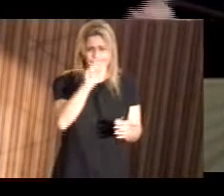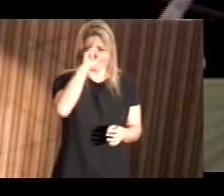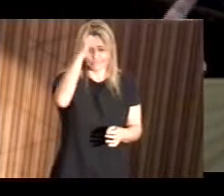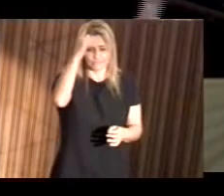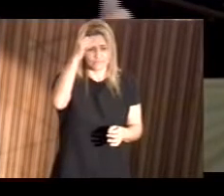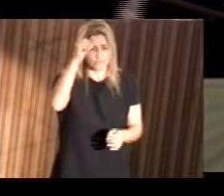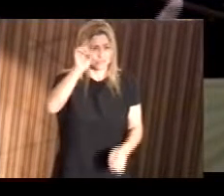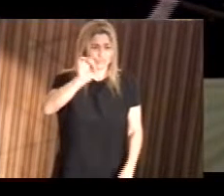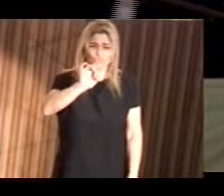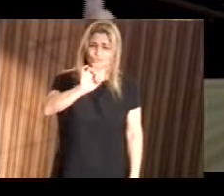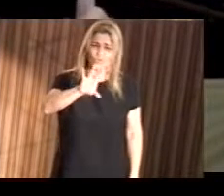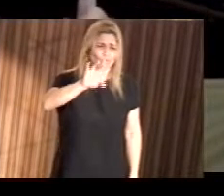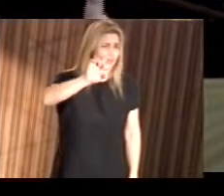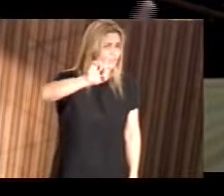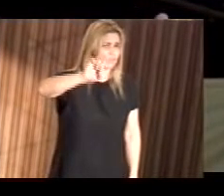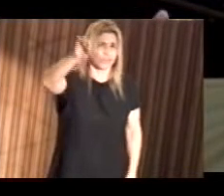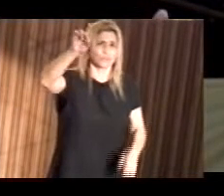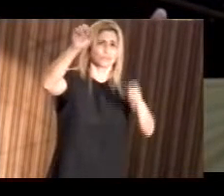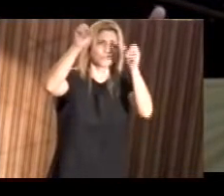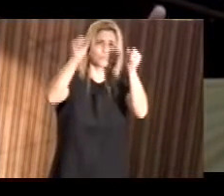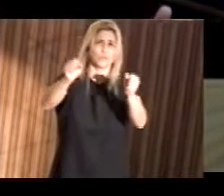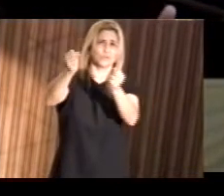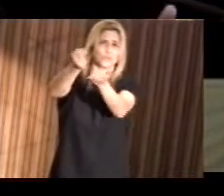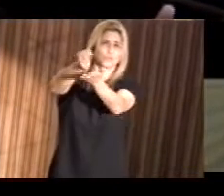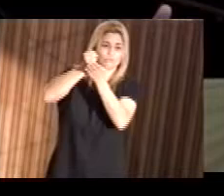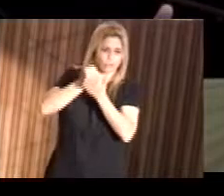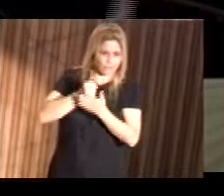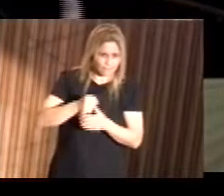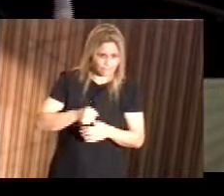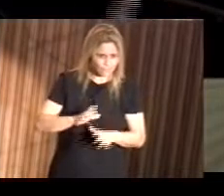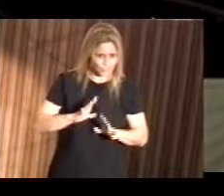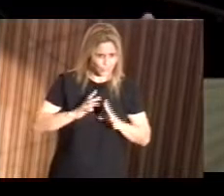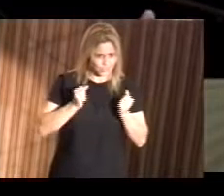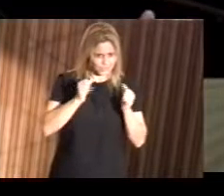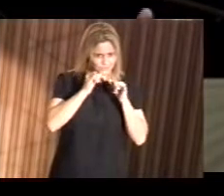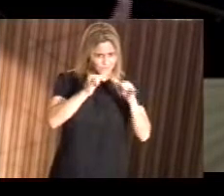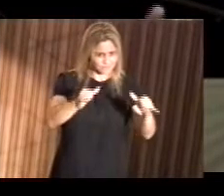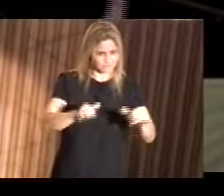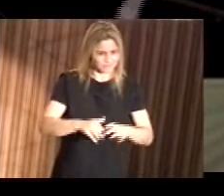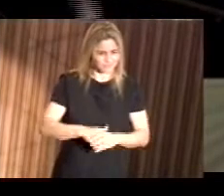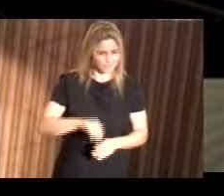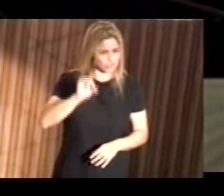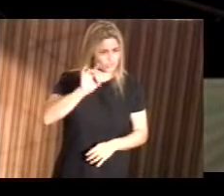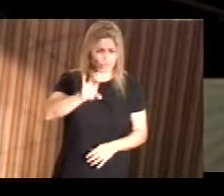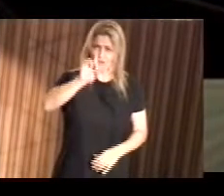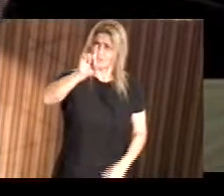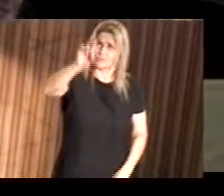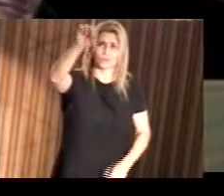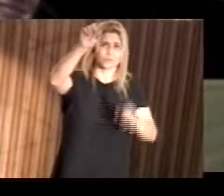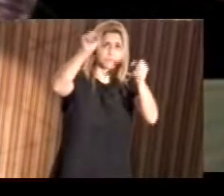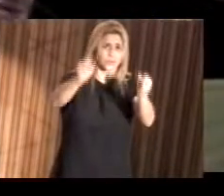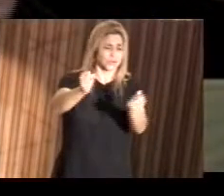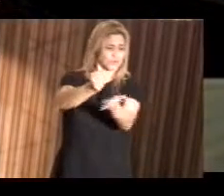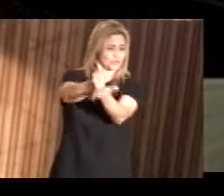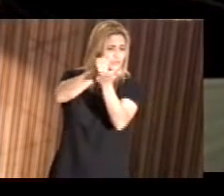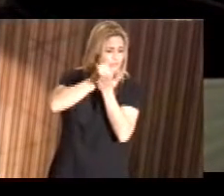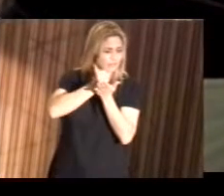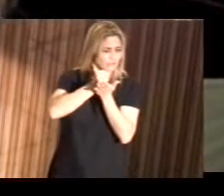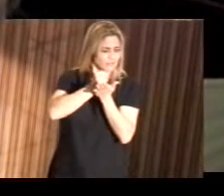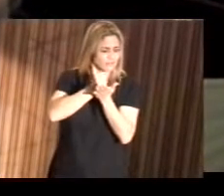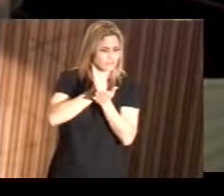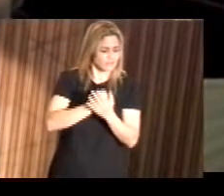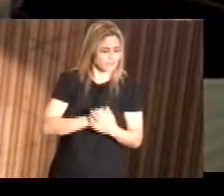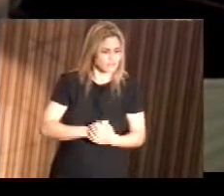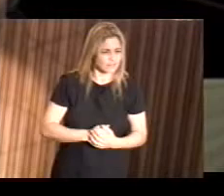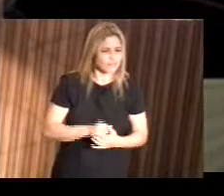Só Deus pode nos livrar da desgraça que vem sobre nós. E sabe o que ele